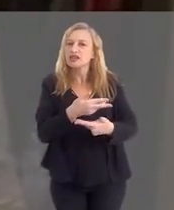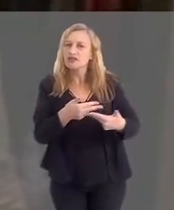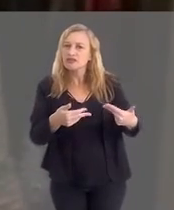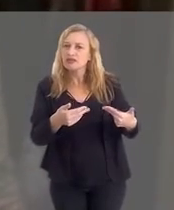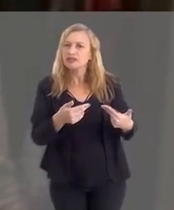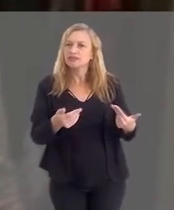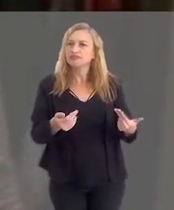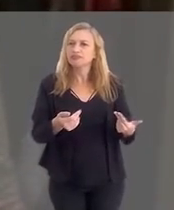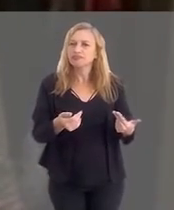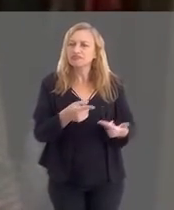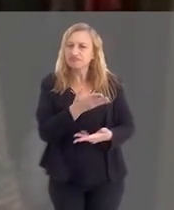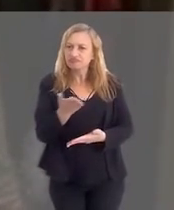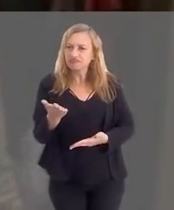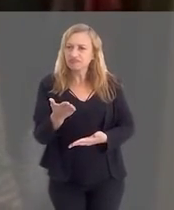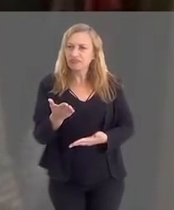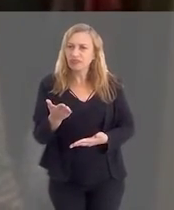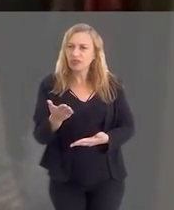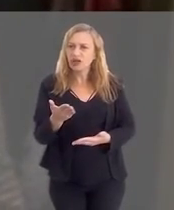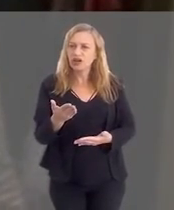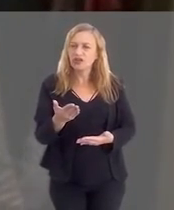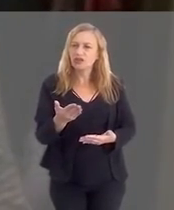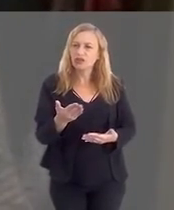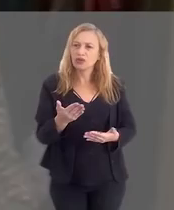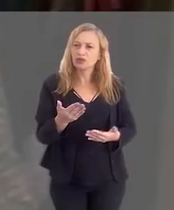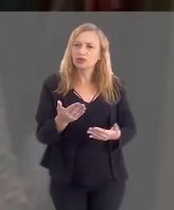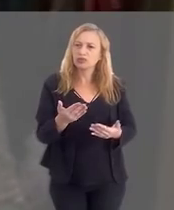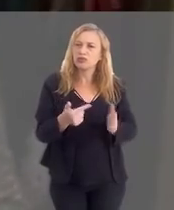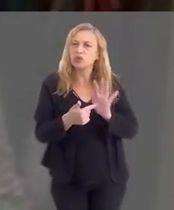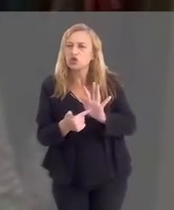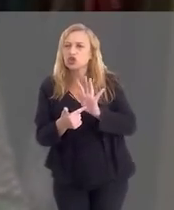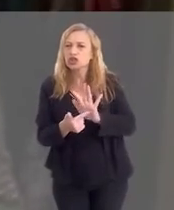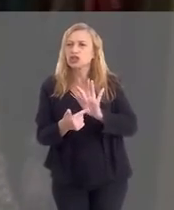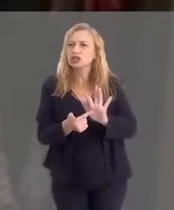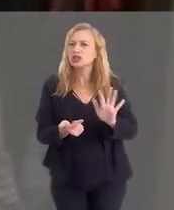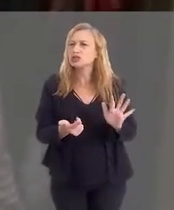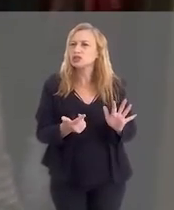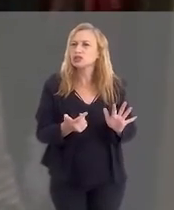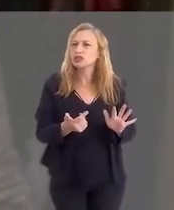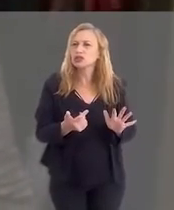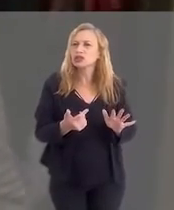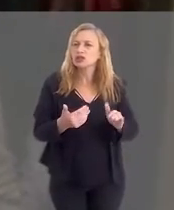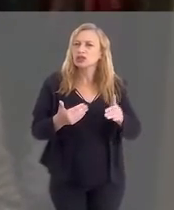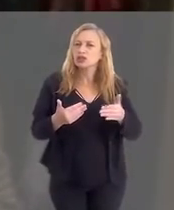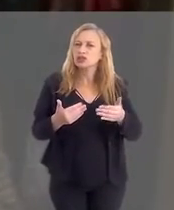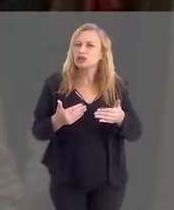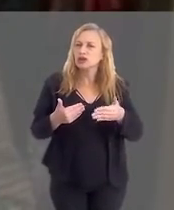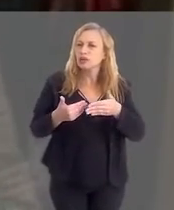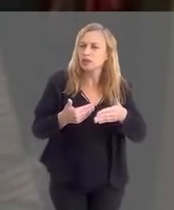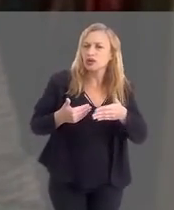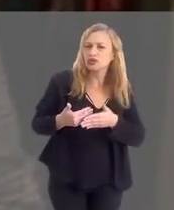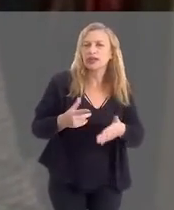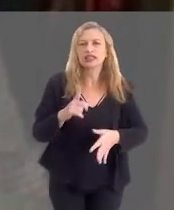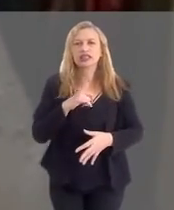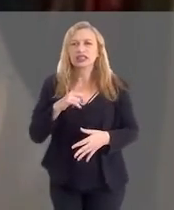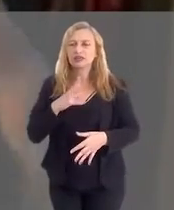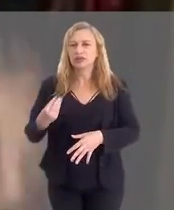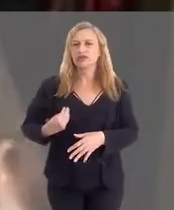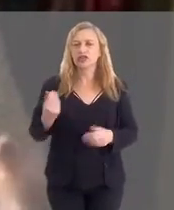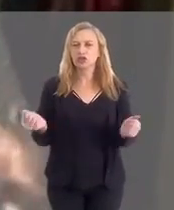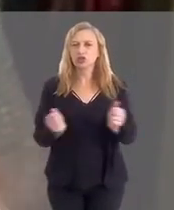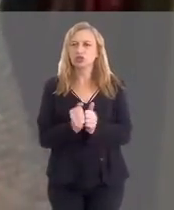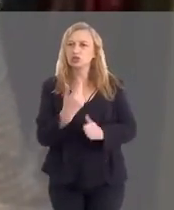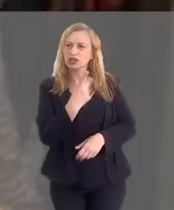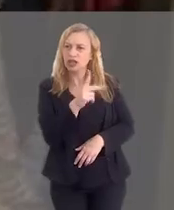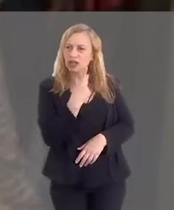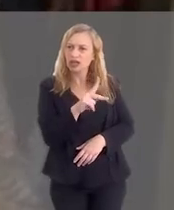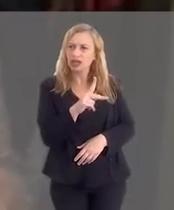hop, e essas pessoas foram me dando a medida de quanta proximidade tinha na minha